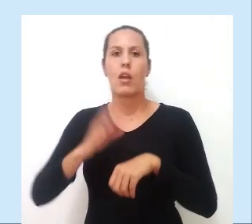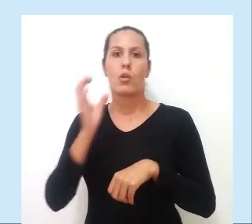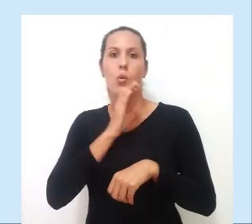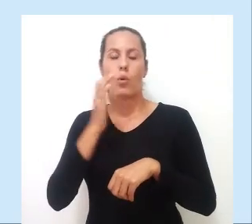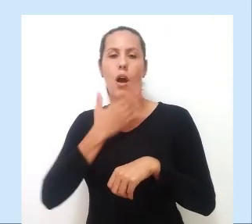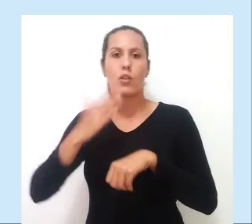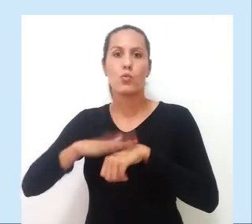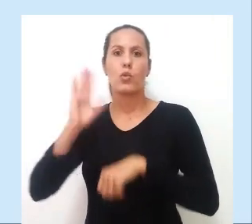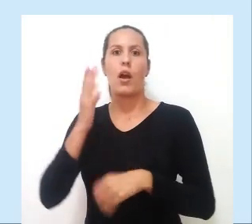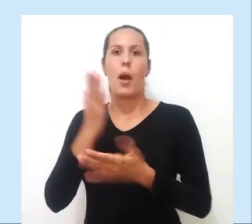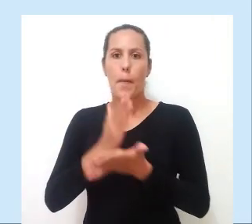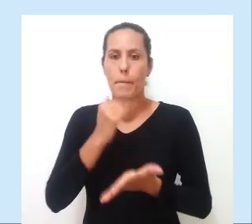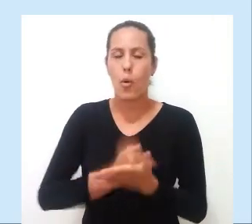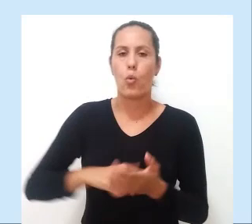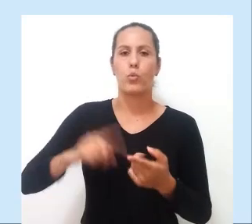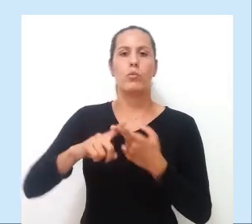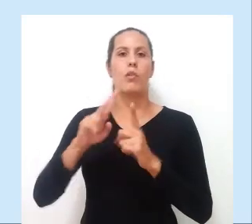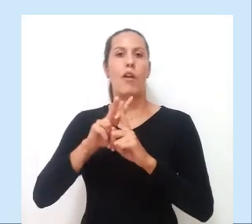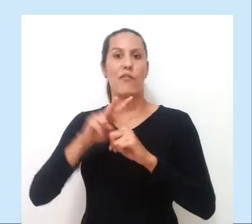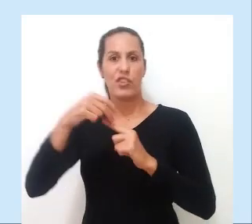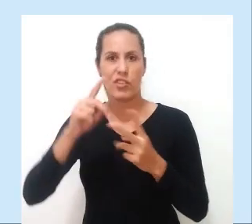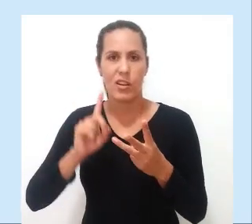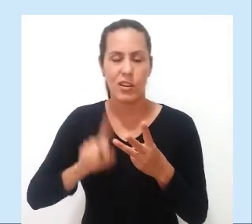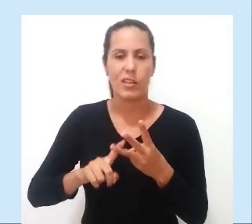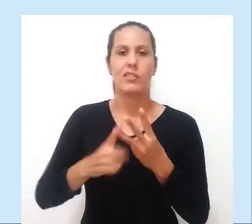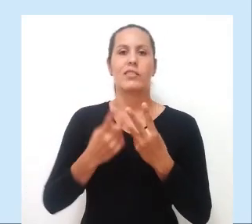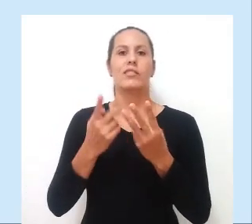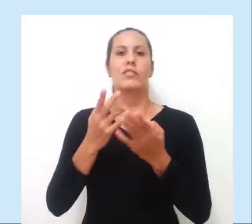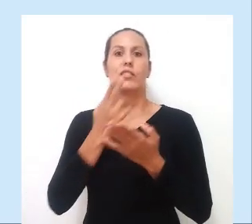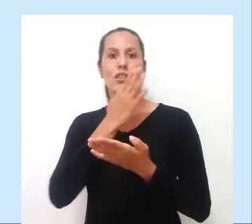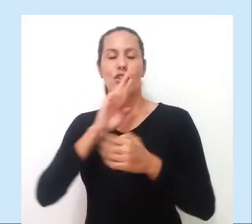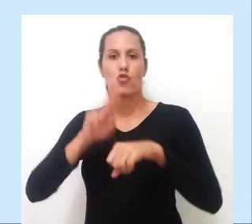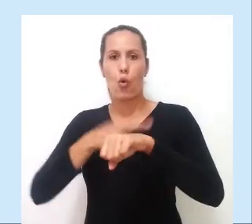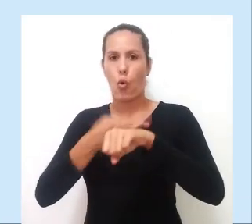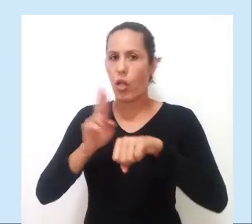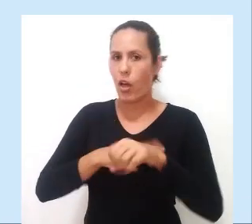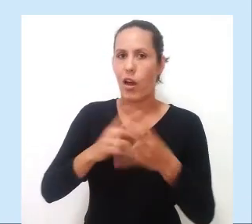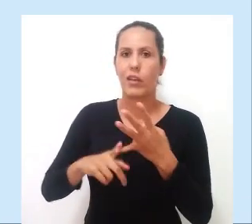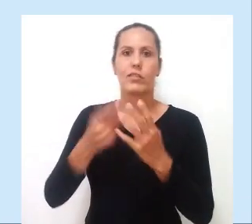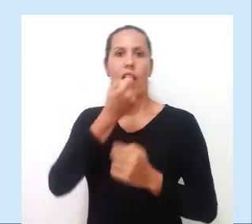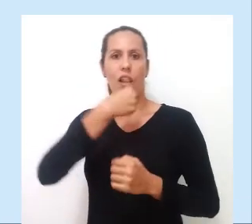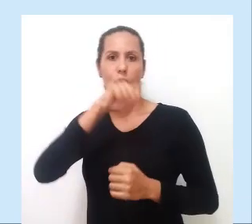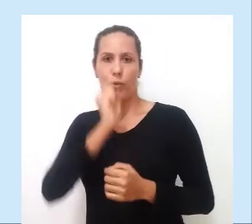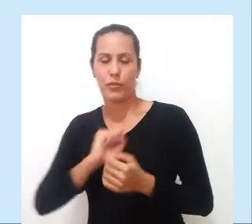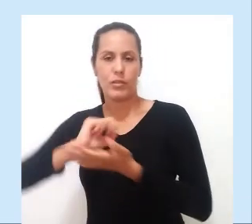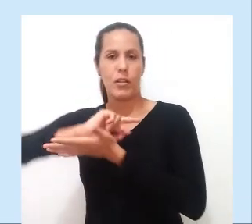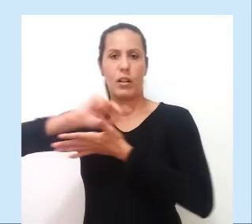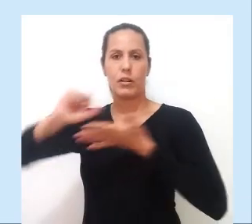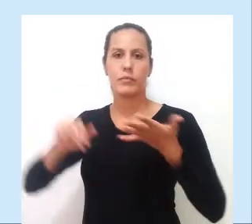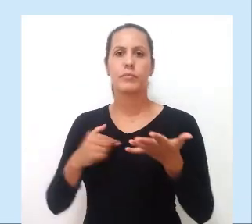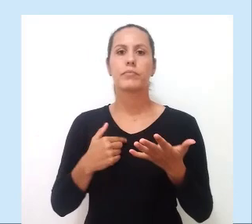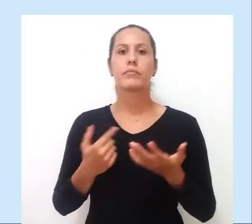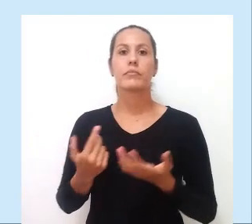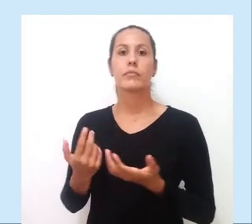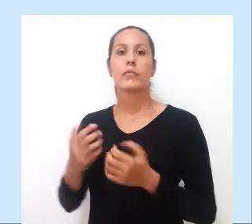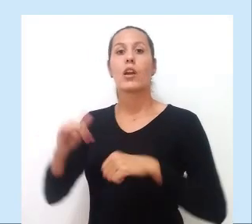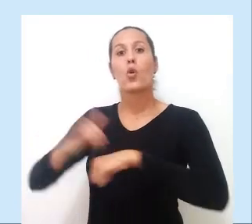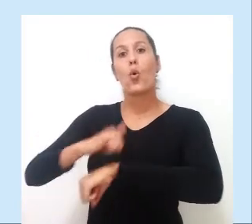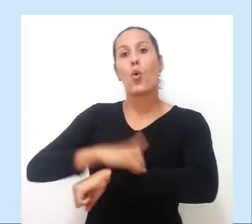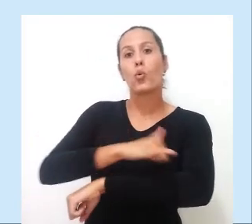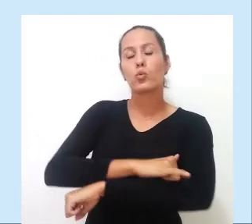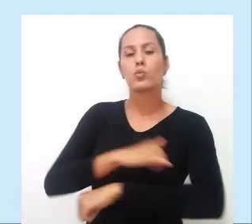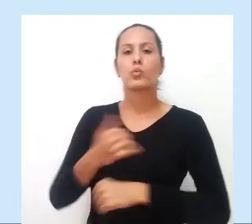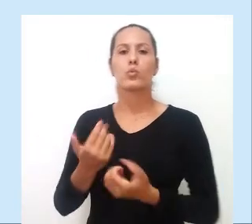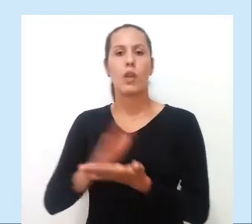açúcares? Bolos, chocolates, sorvetes, refrigerantes, bolachas recheadas. Em gordura, frituras,